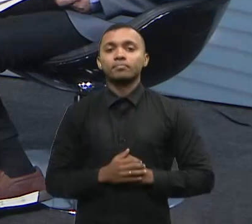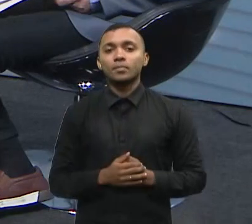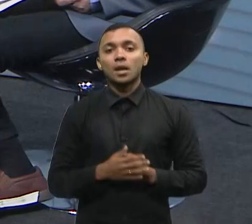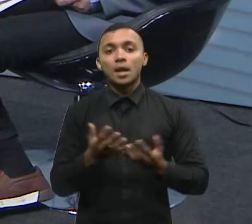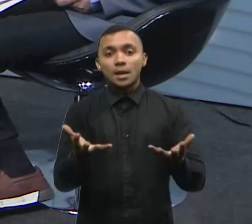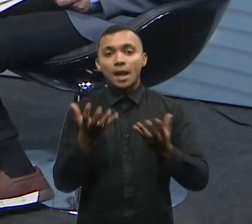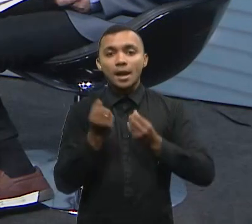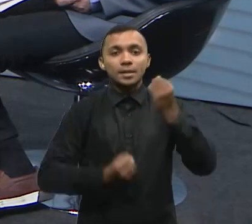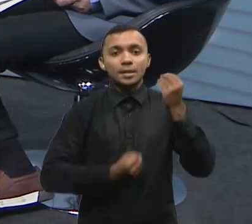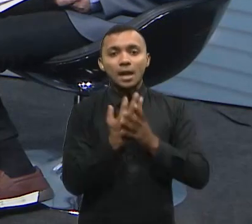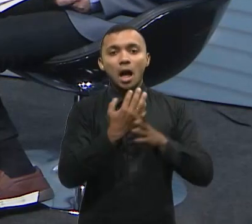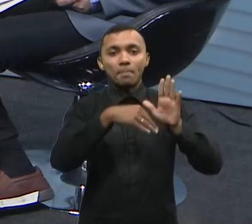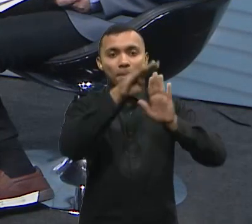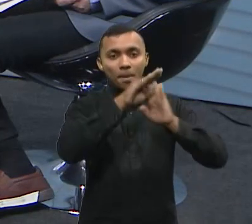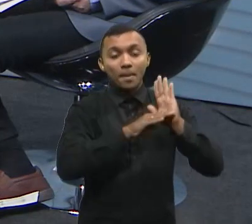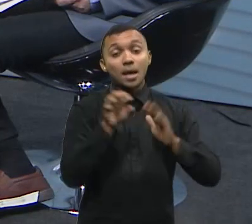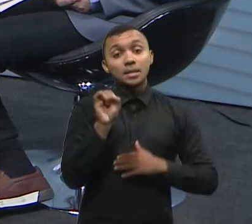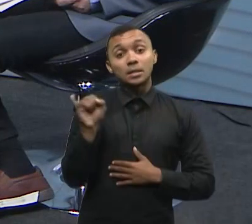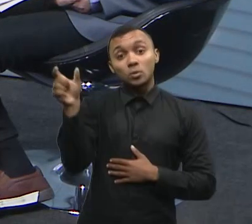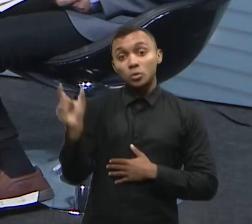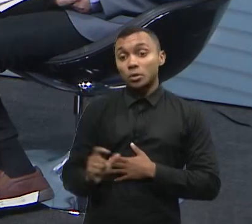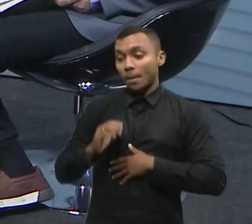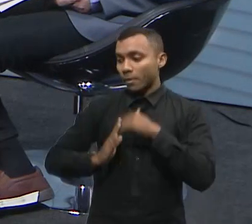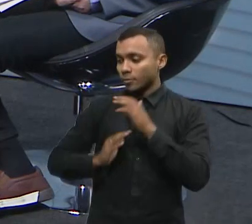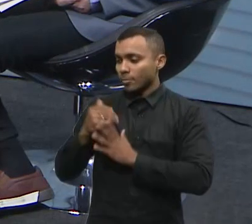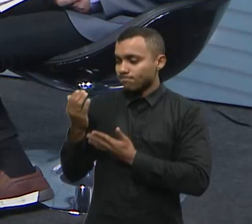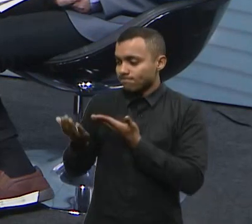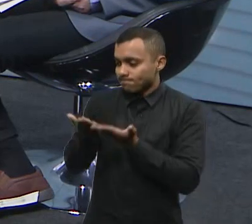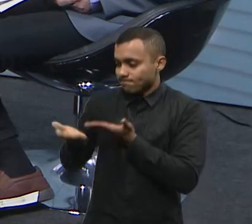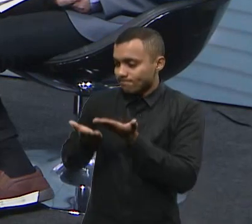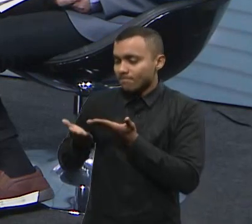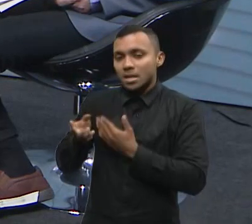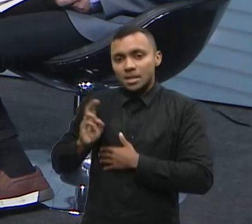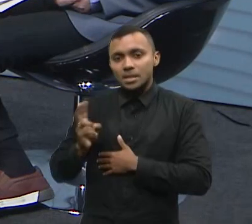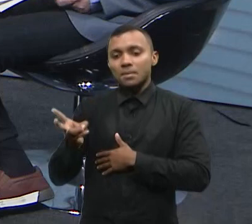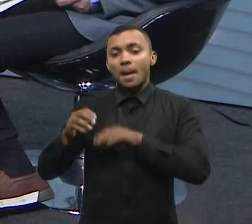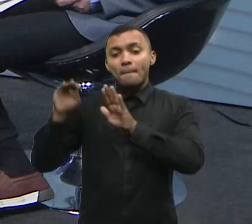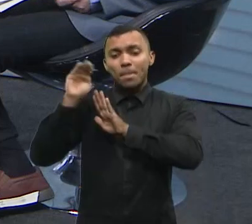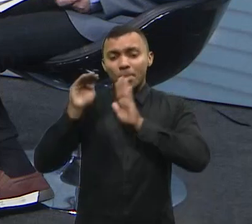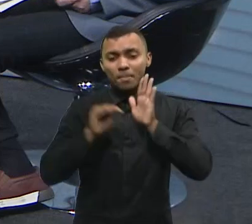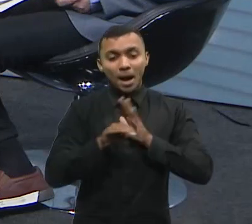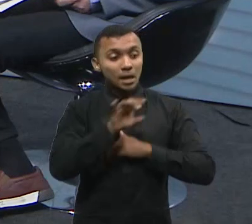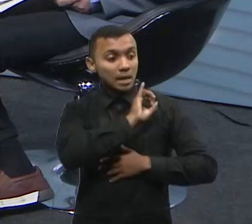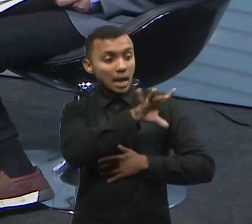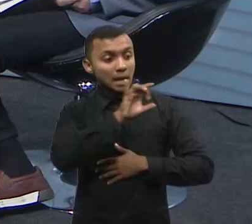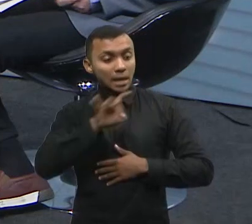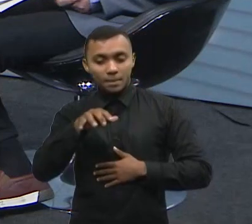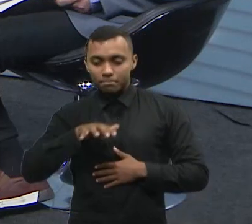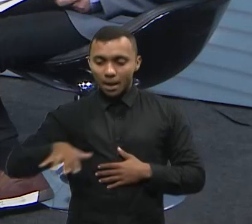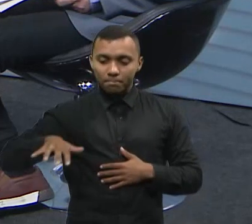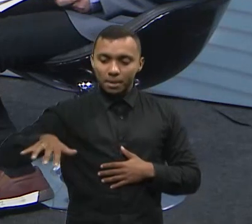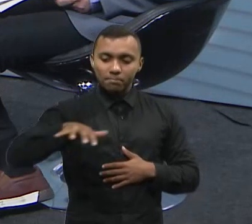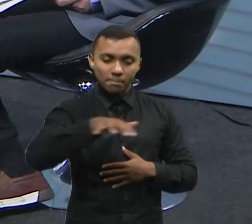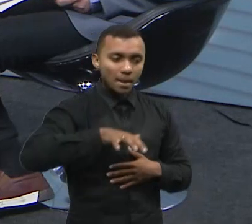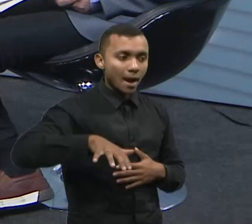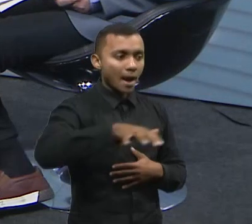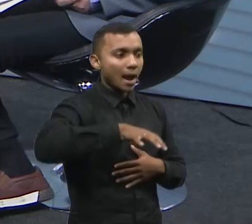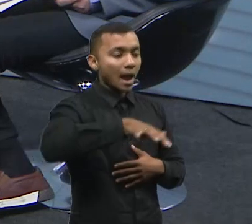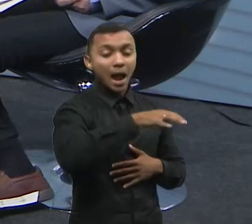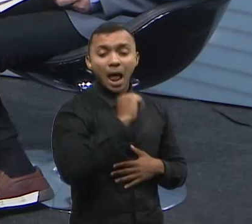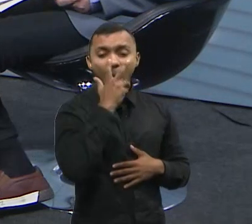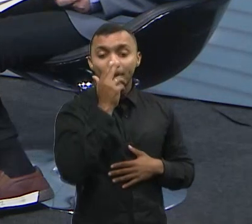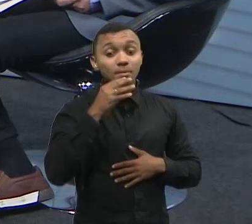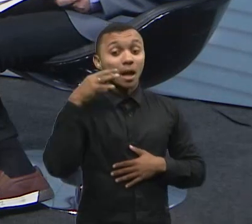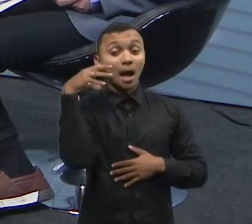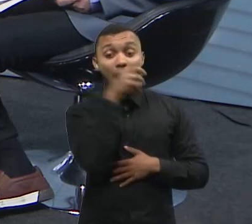porque quando um profissional trabalha a mesma meta, cada um na sua área, na sua abordagem, mais